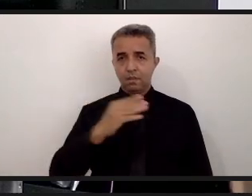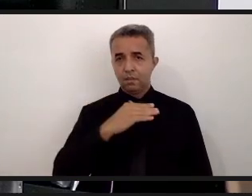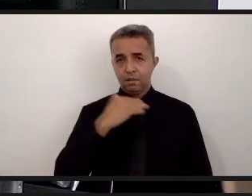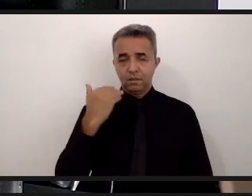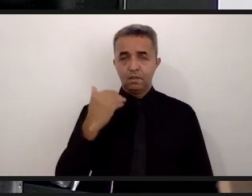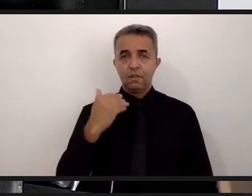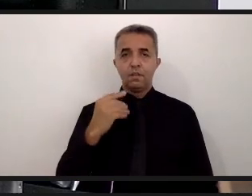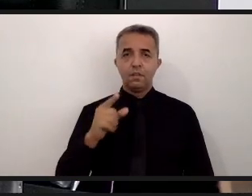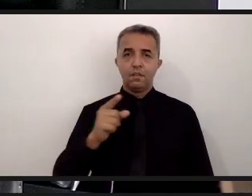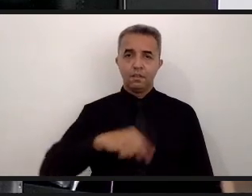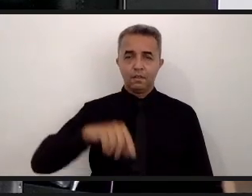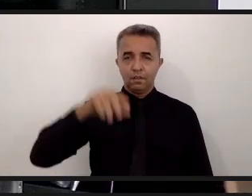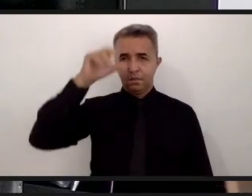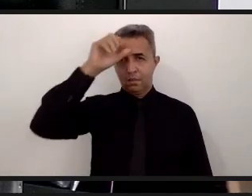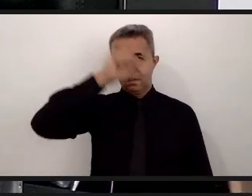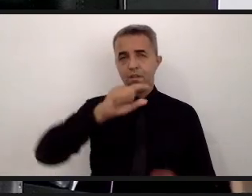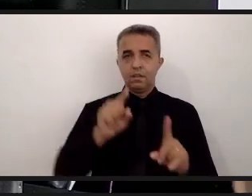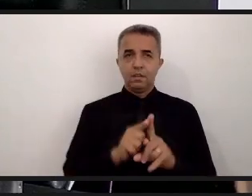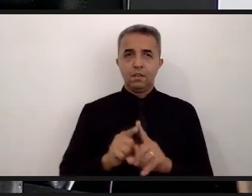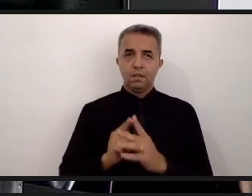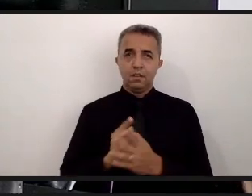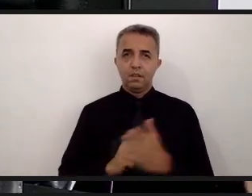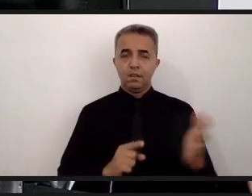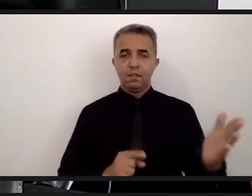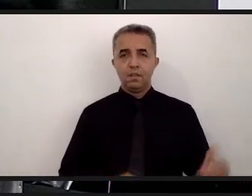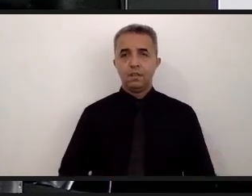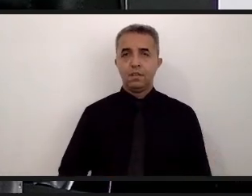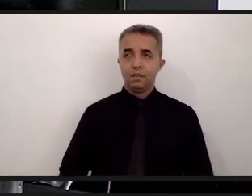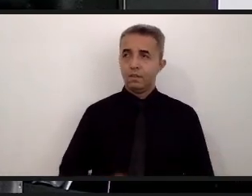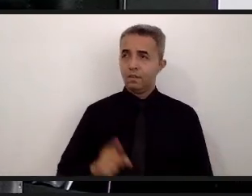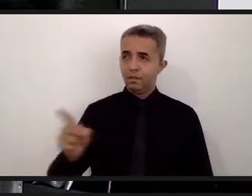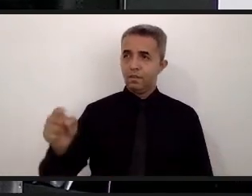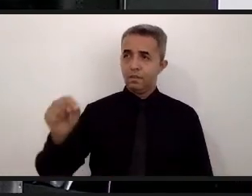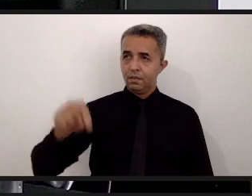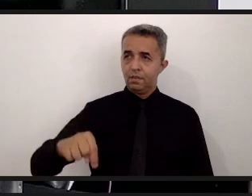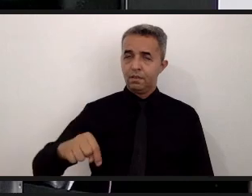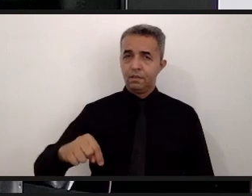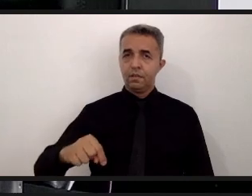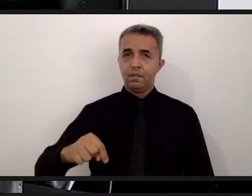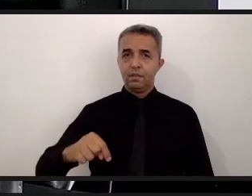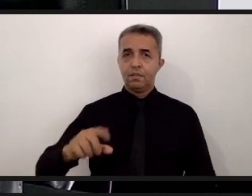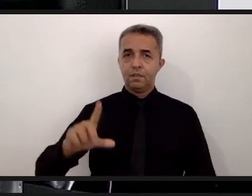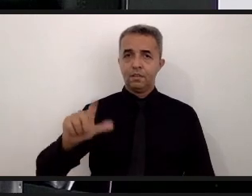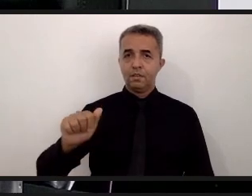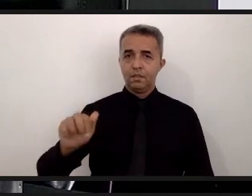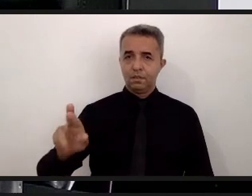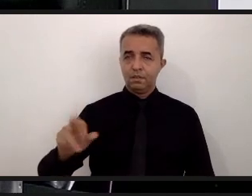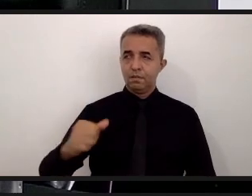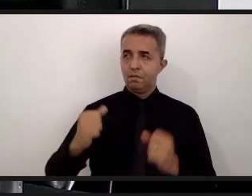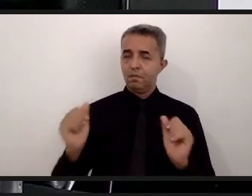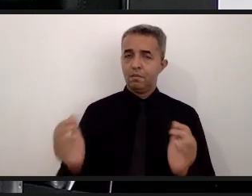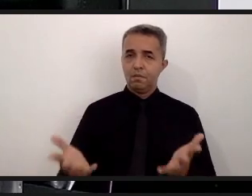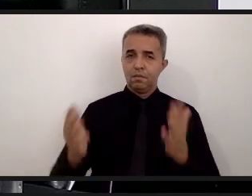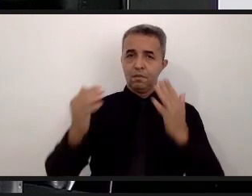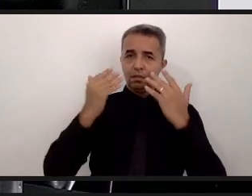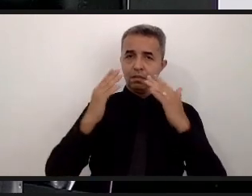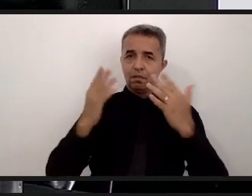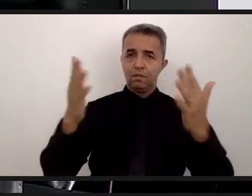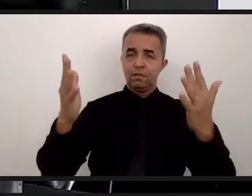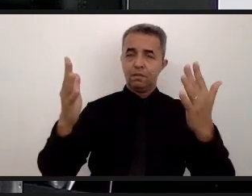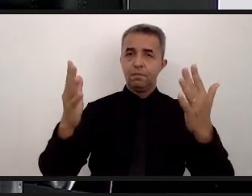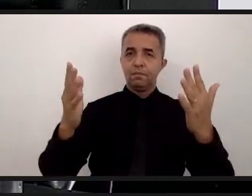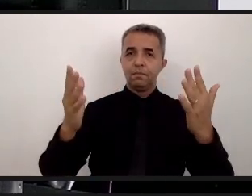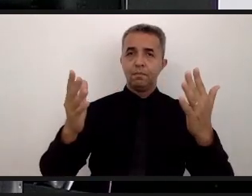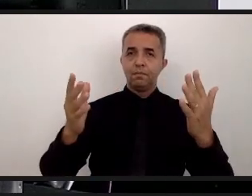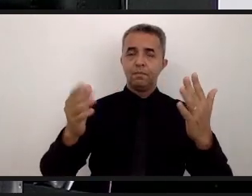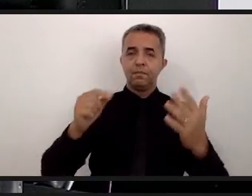ensinamentos. Sua presença não só ilumina o nosso lar, mas também resplandece como um farol na nossa